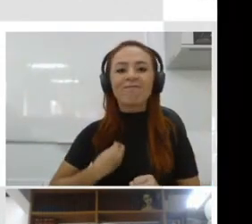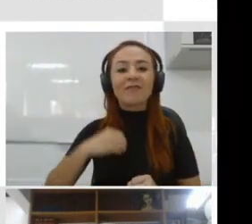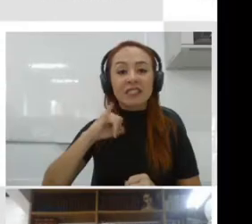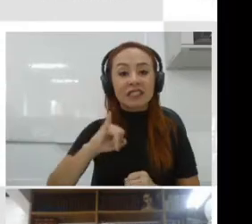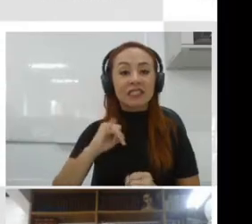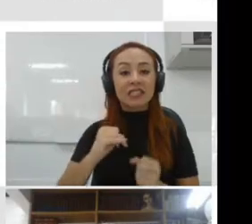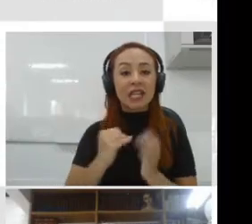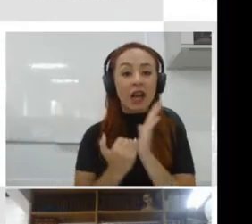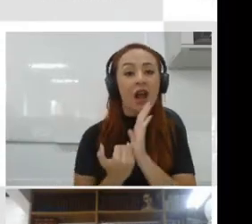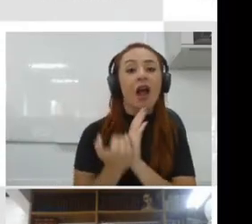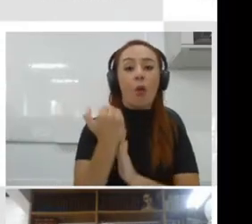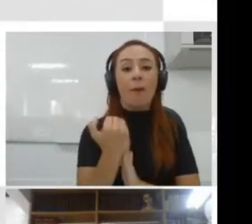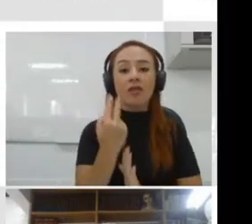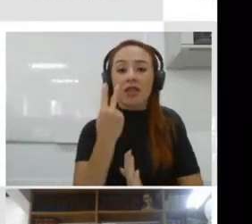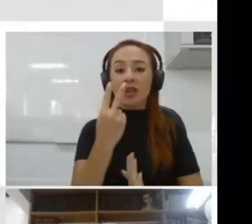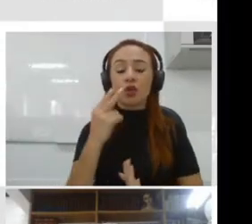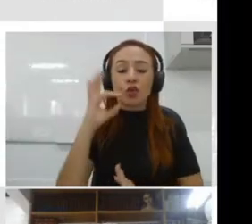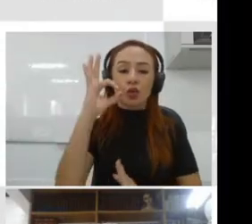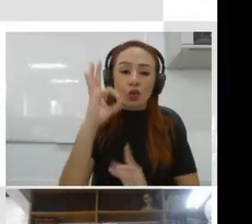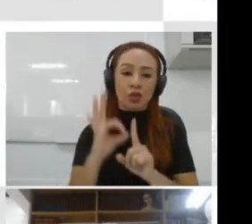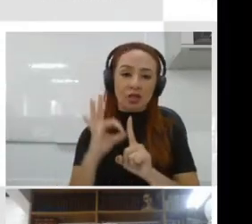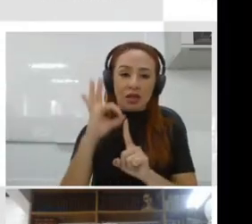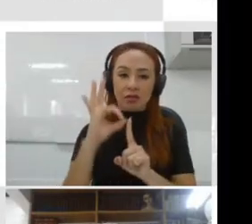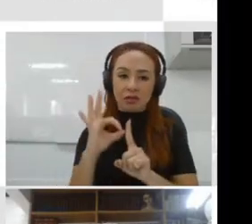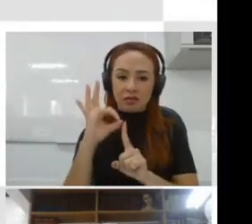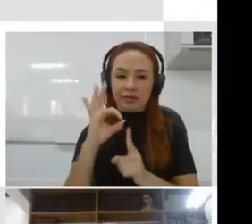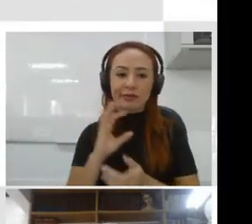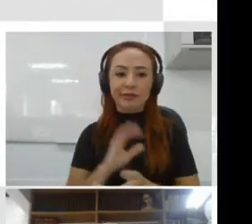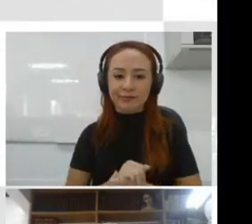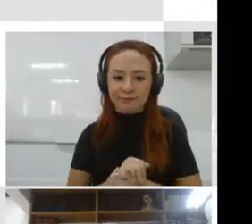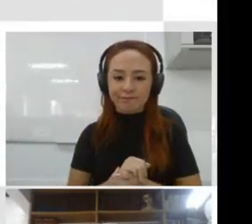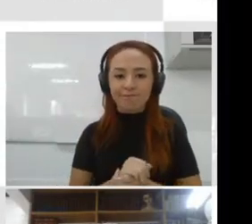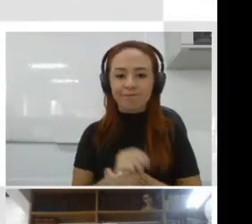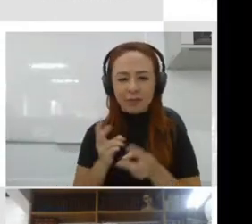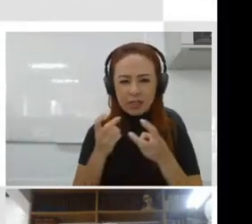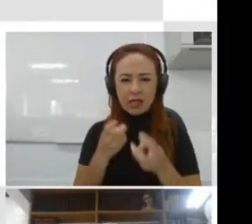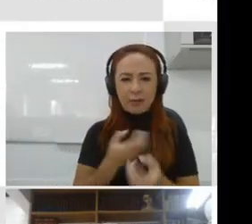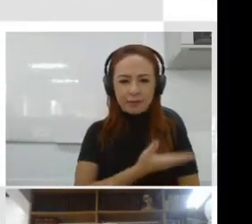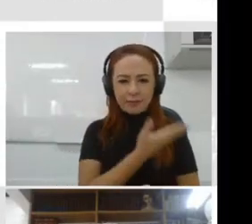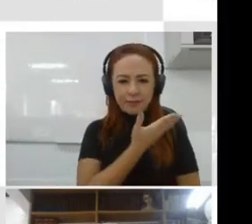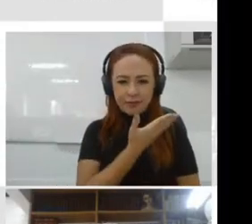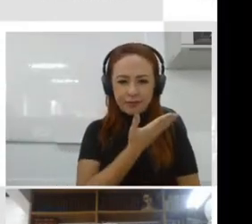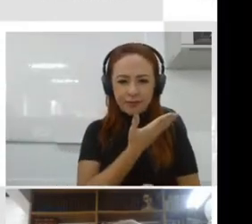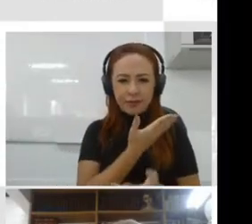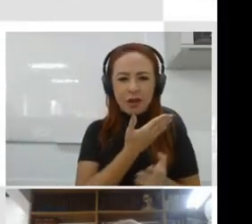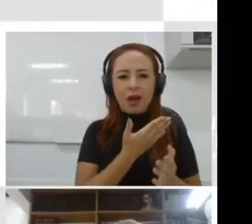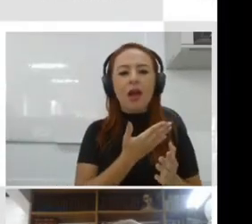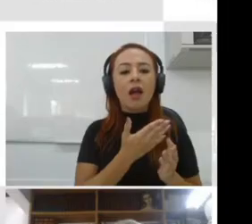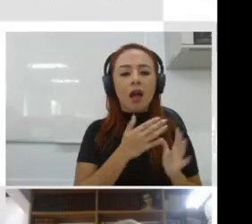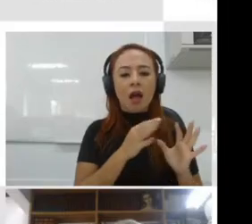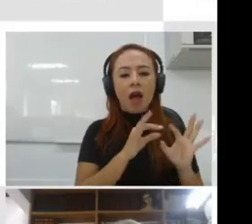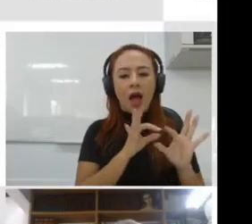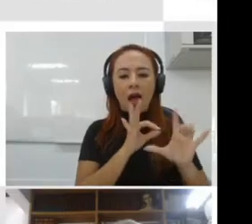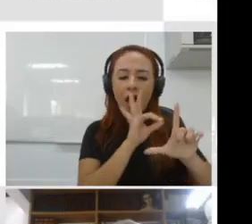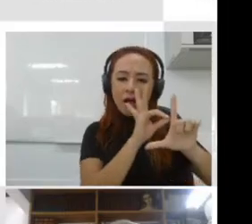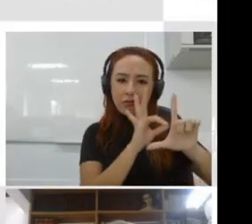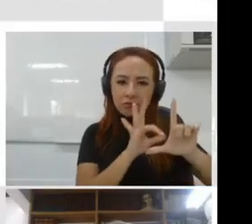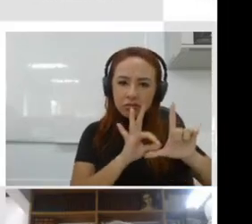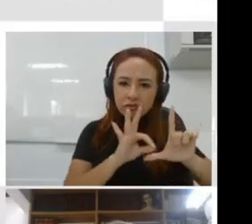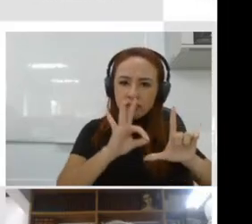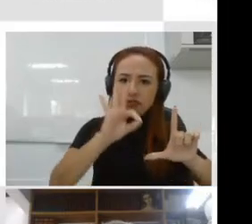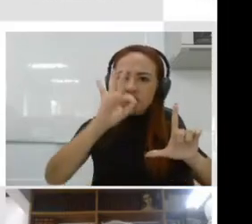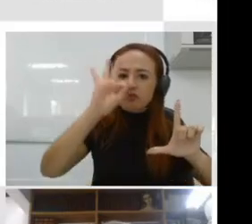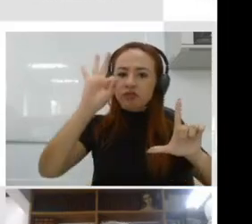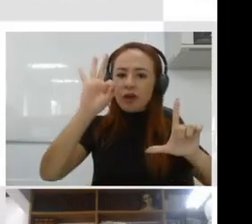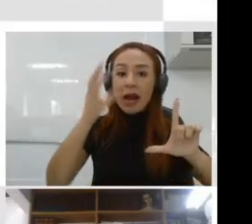na melhor das hipóteses, nessa trajetória aqui, e nós estamos nessa trajetória aqui, que é exatamente, então, a taxa de mudança nas emissões